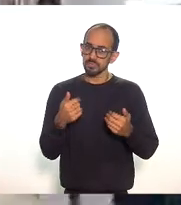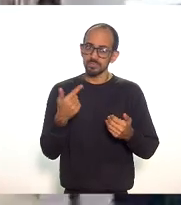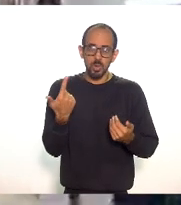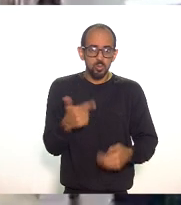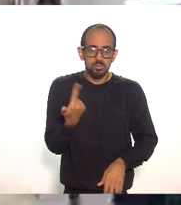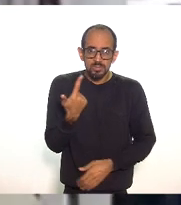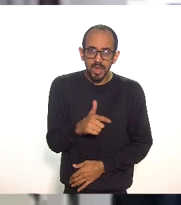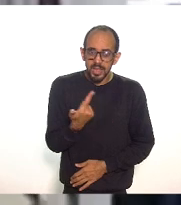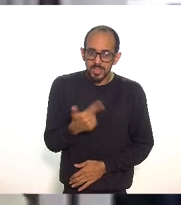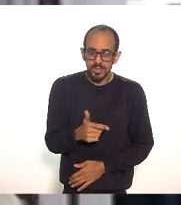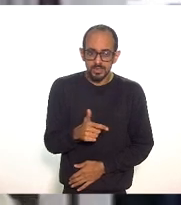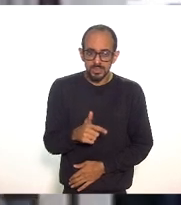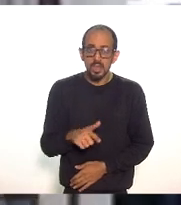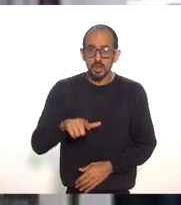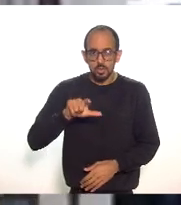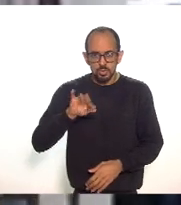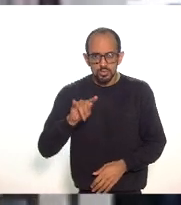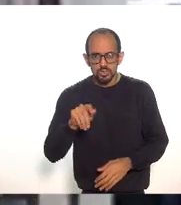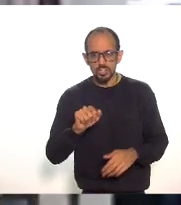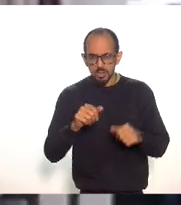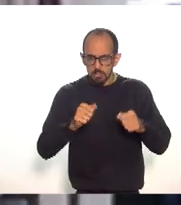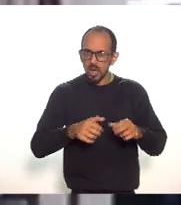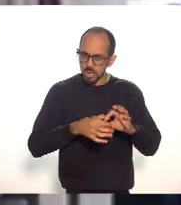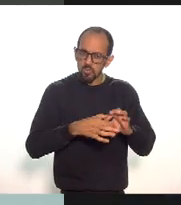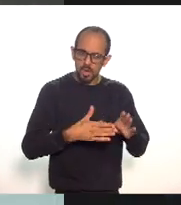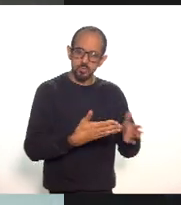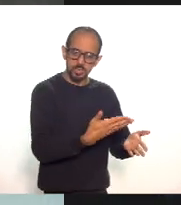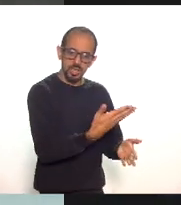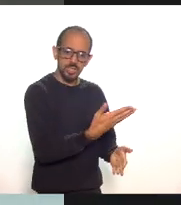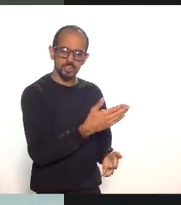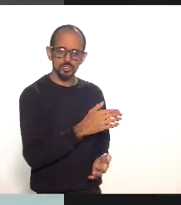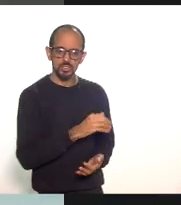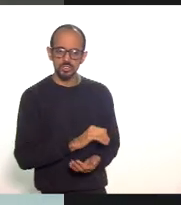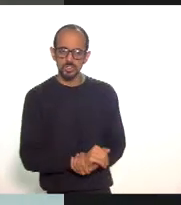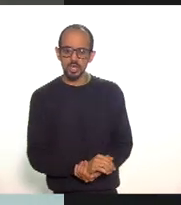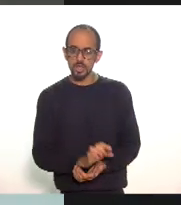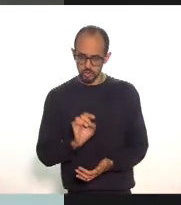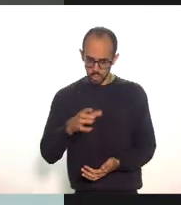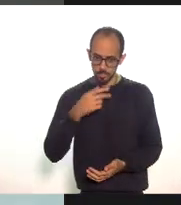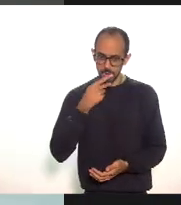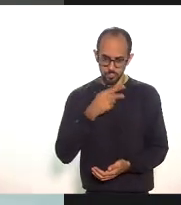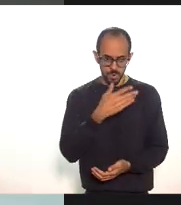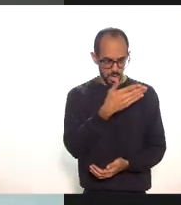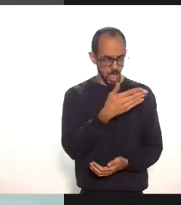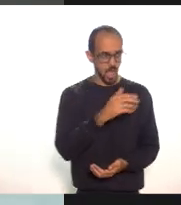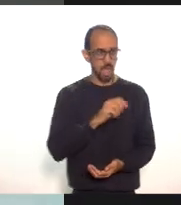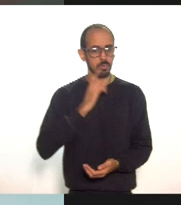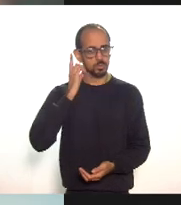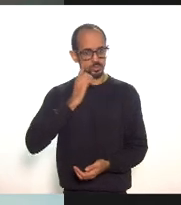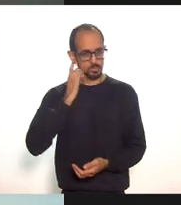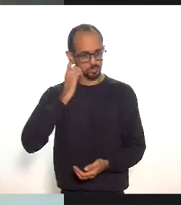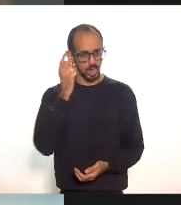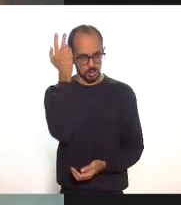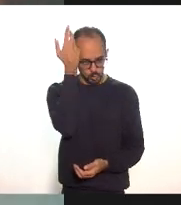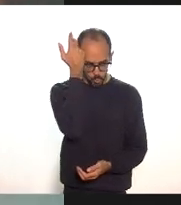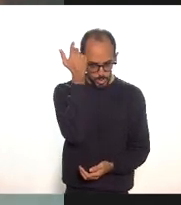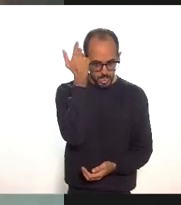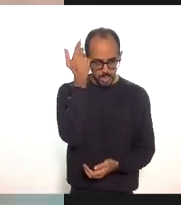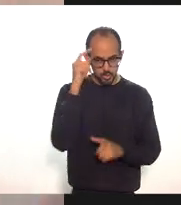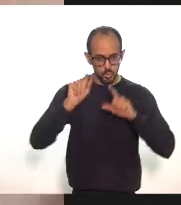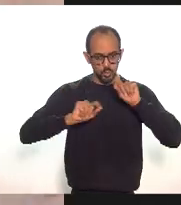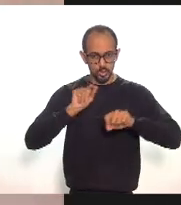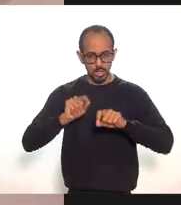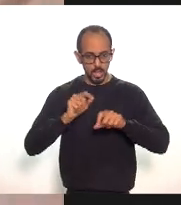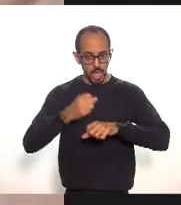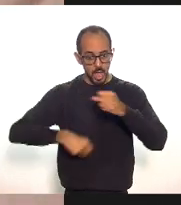Ela ainda existe. Com muito prazer, nobre deputado. É só para comunicar o nome do companheiro Marco Coelho, que ano passado nós